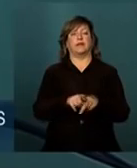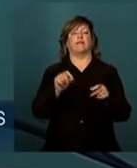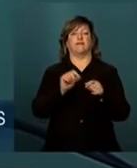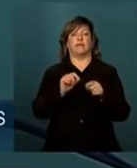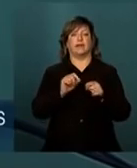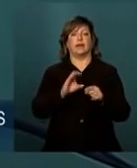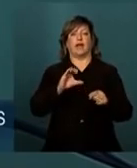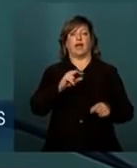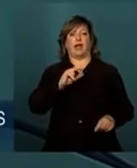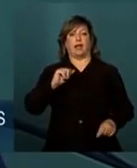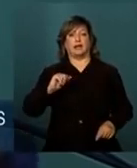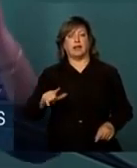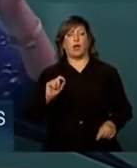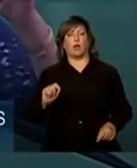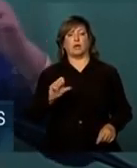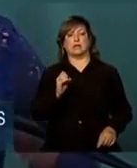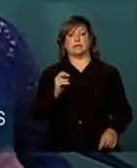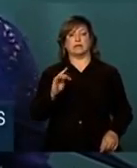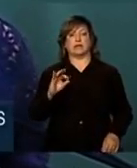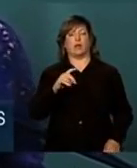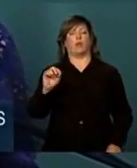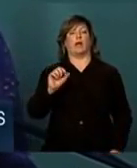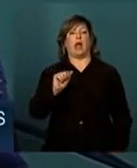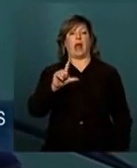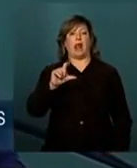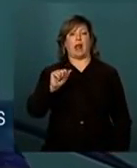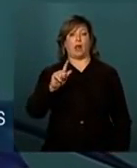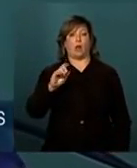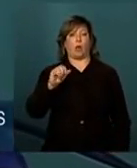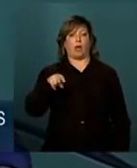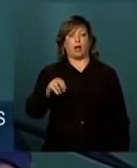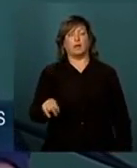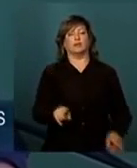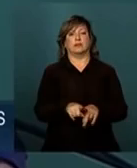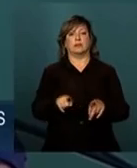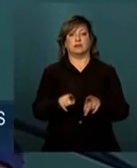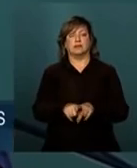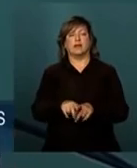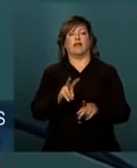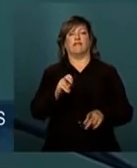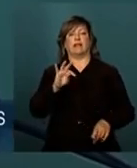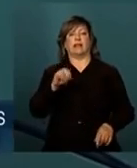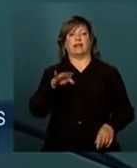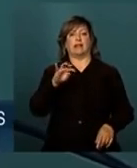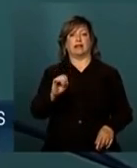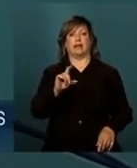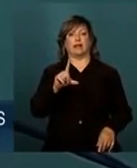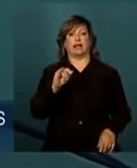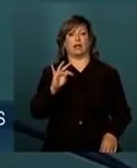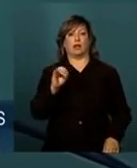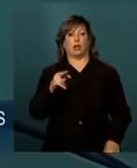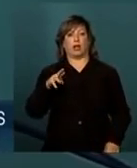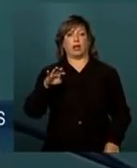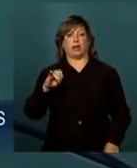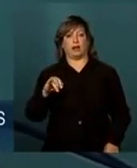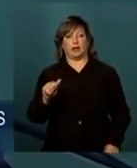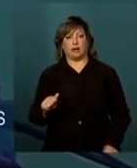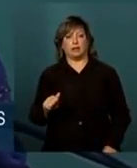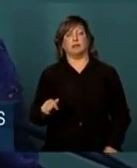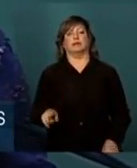do Sertão Alagoano, como fizemos o canal da Vertente Litorânea, Sertão Alagoano e Alagoas,